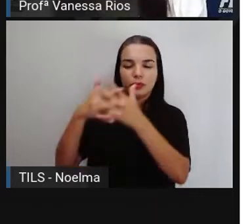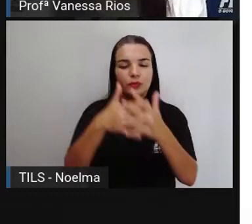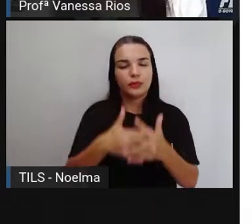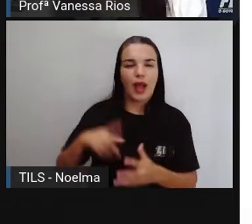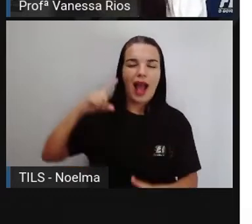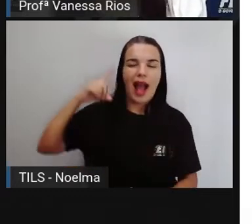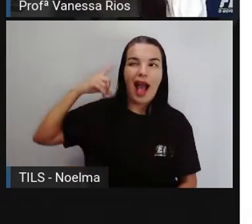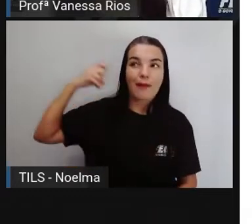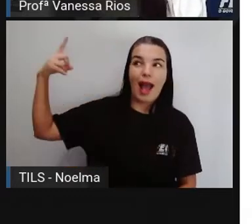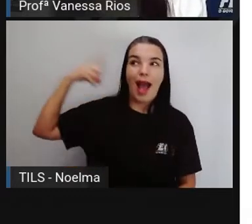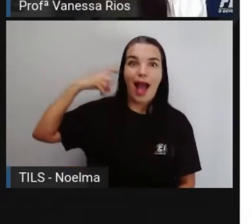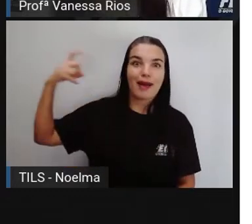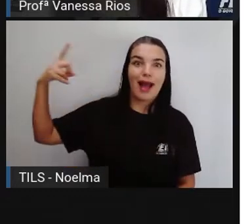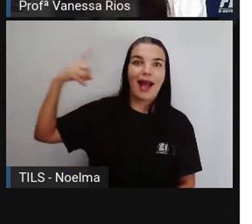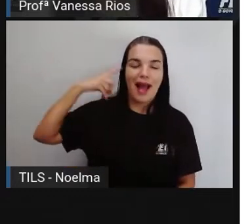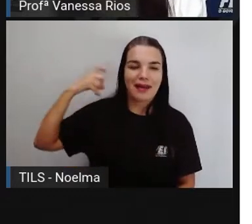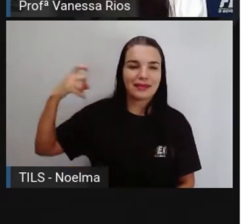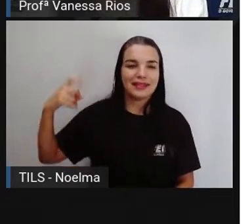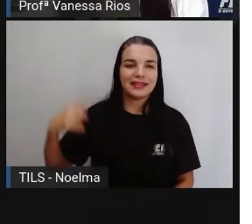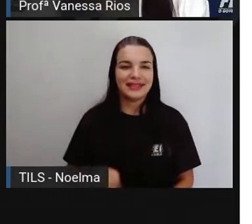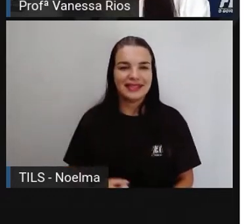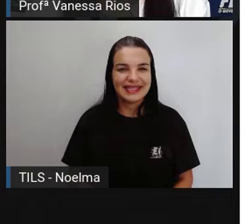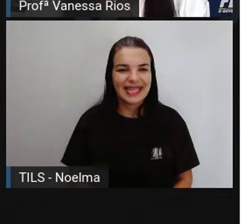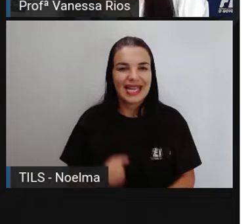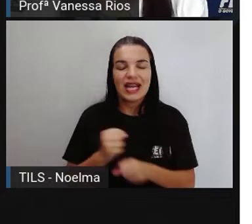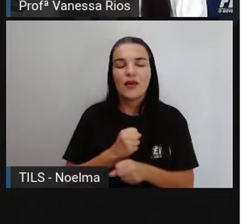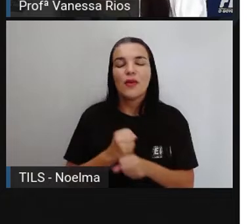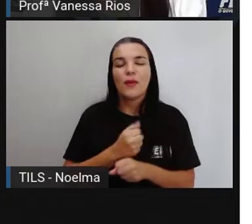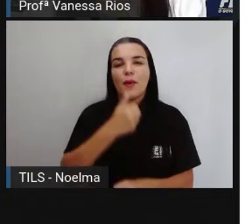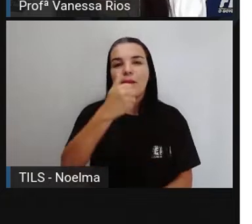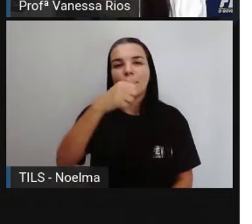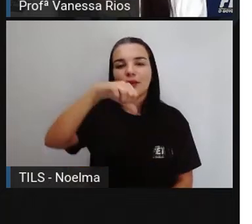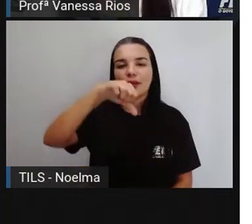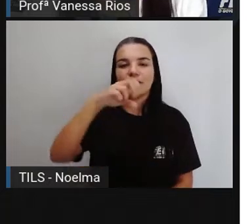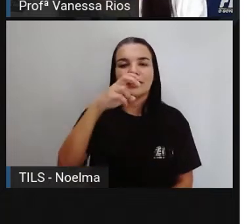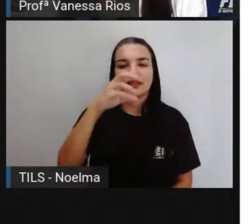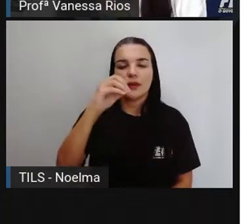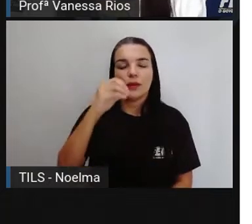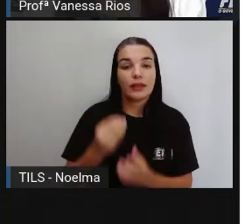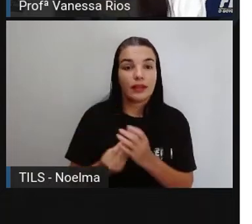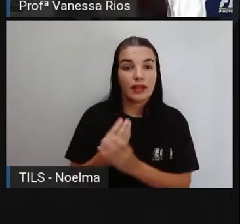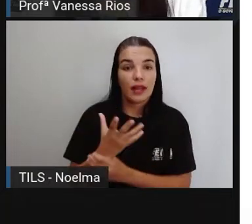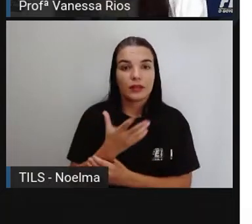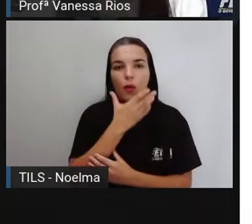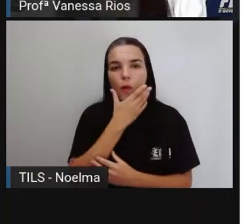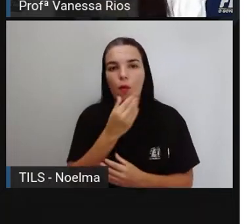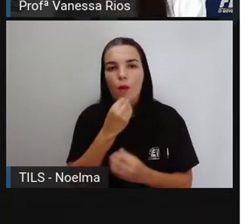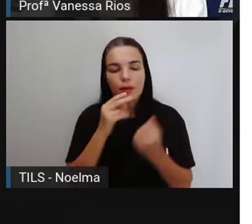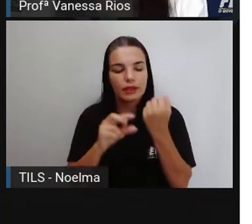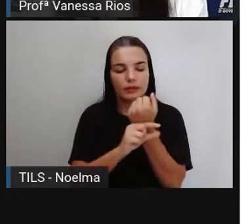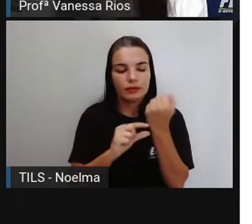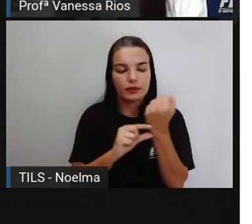trio elétrico aí foi criado em 1950 por Dodô e